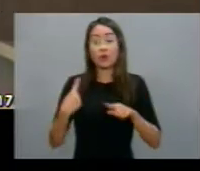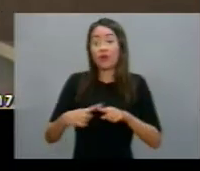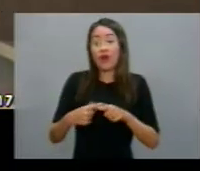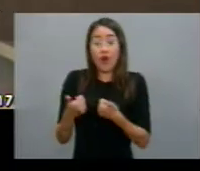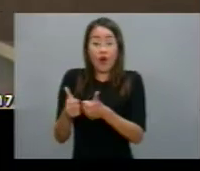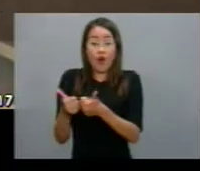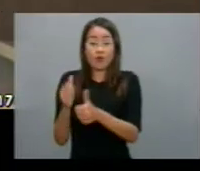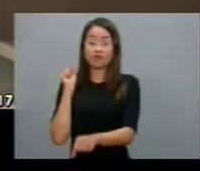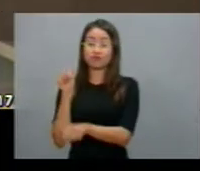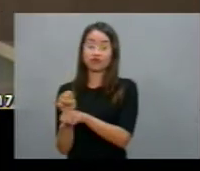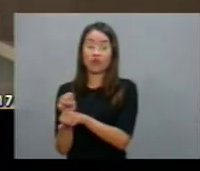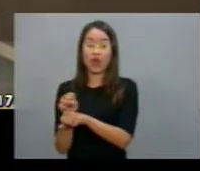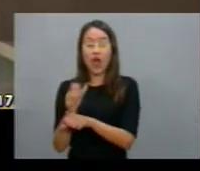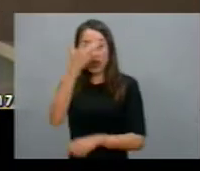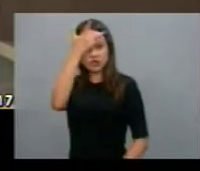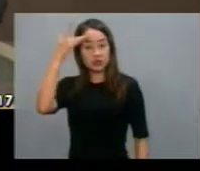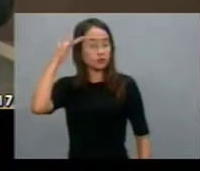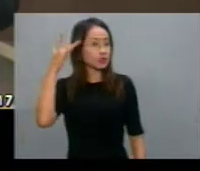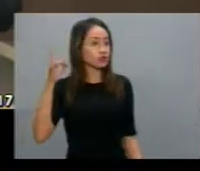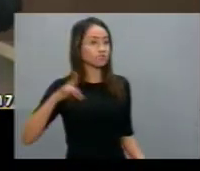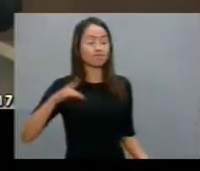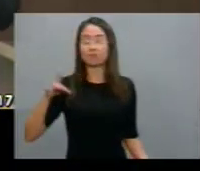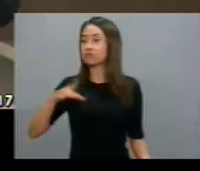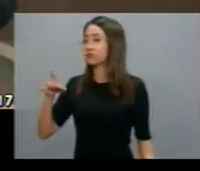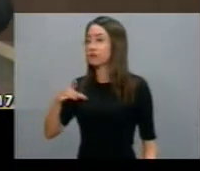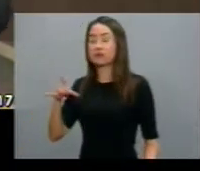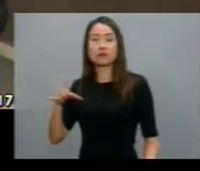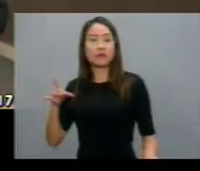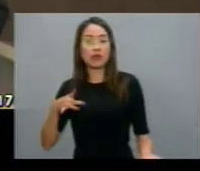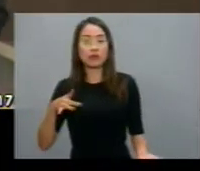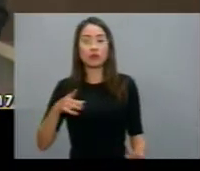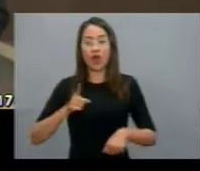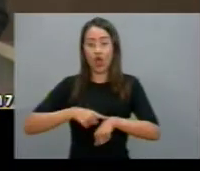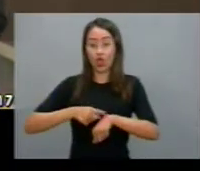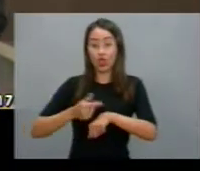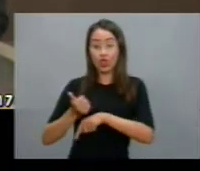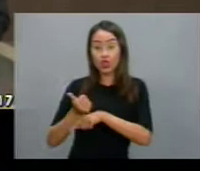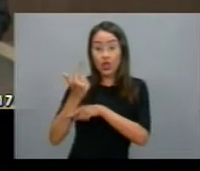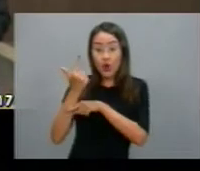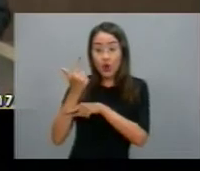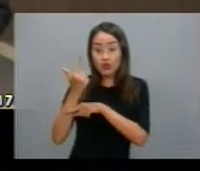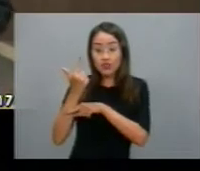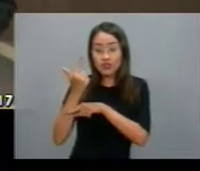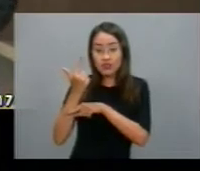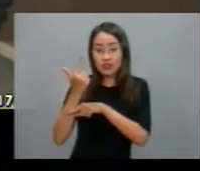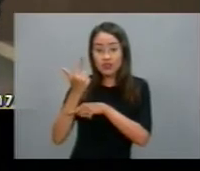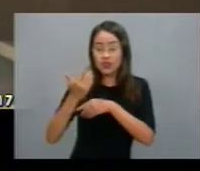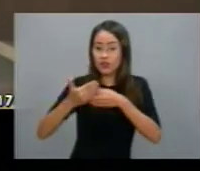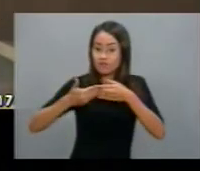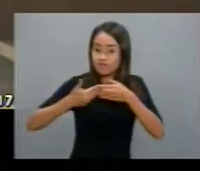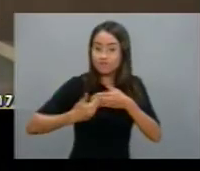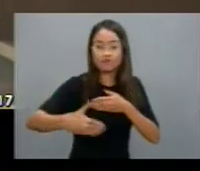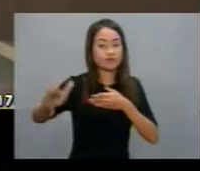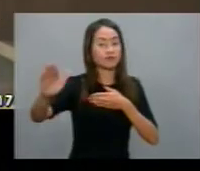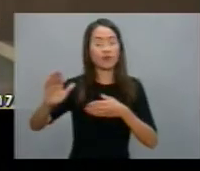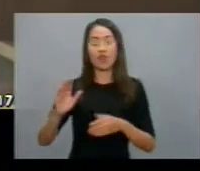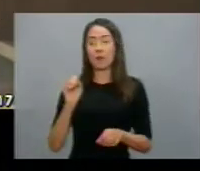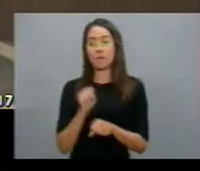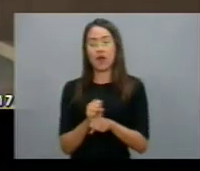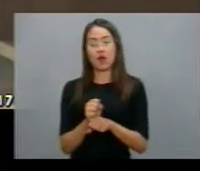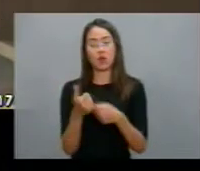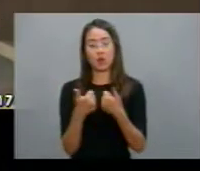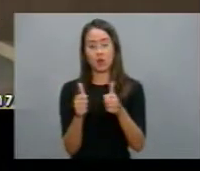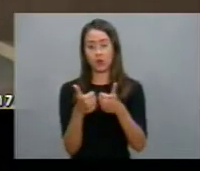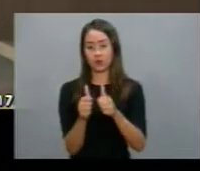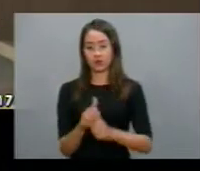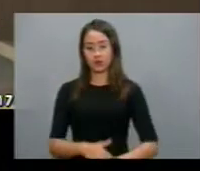ao pânico vivido a partir de meio-dia, que se estendeu por várias horas da cidade. Uma parte, se possível, deputado.